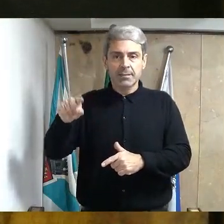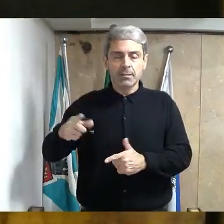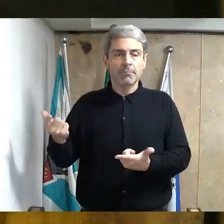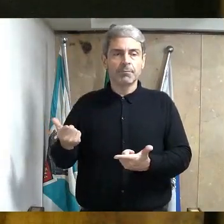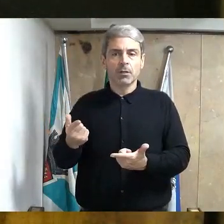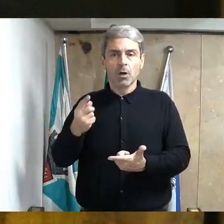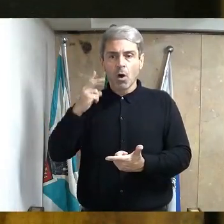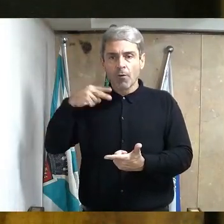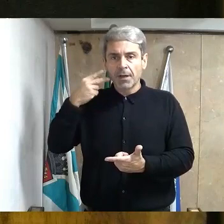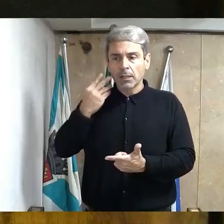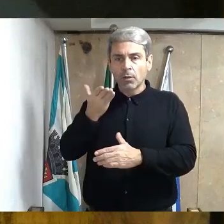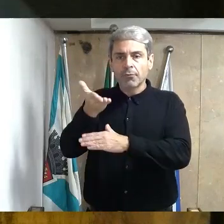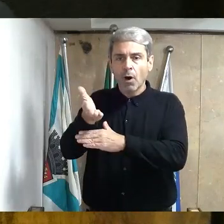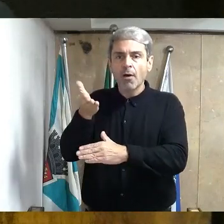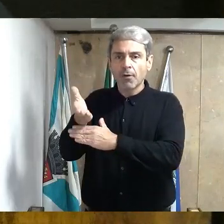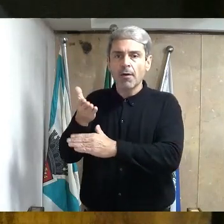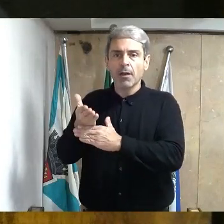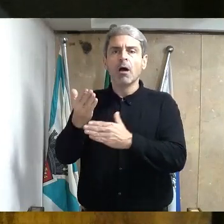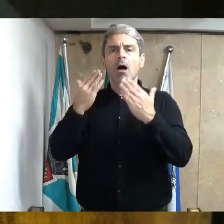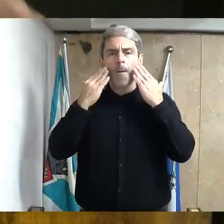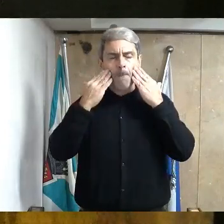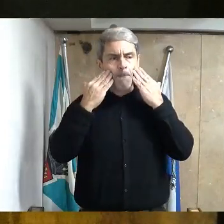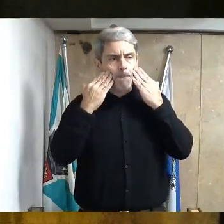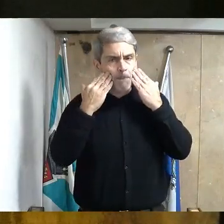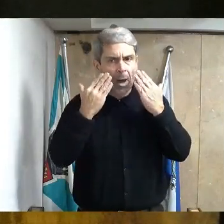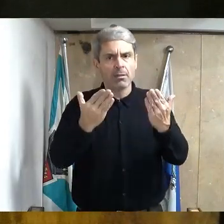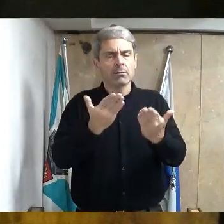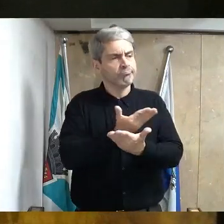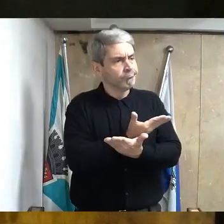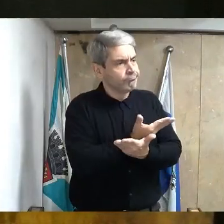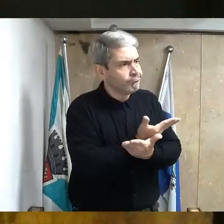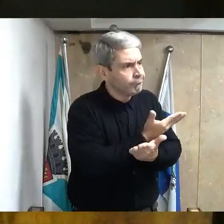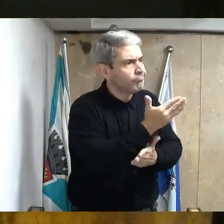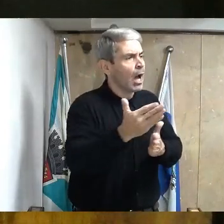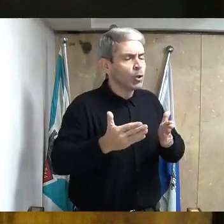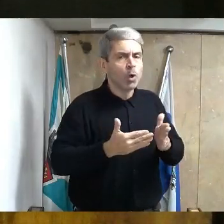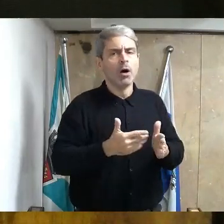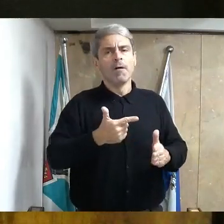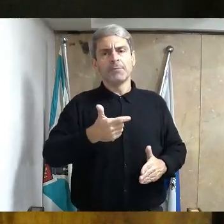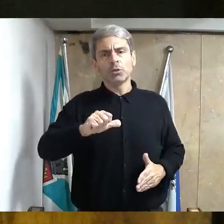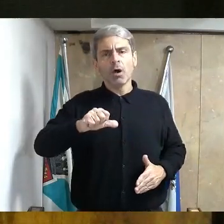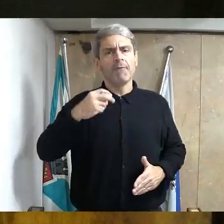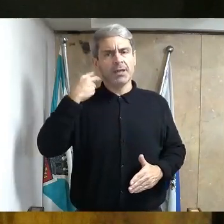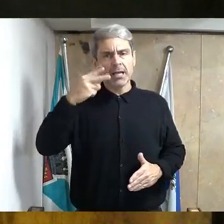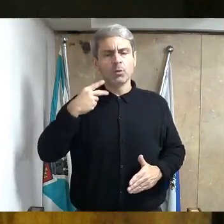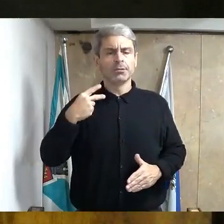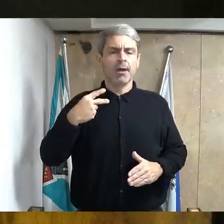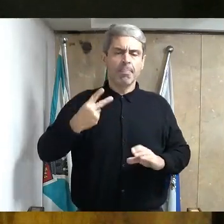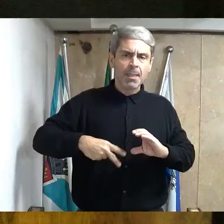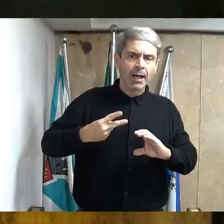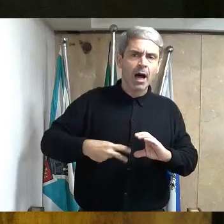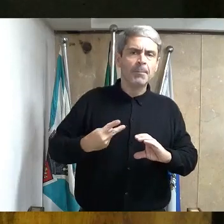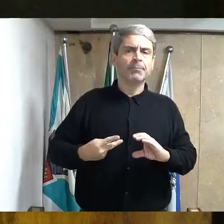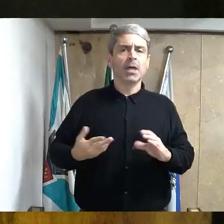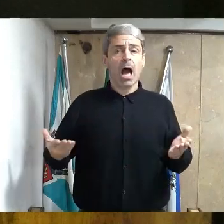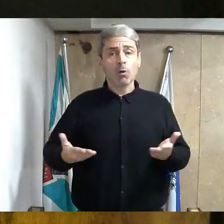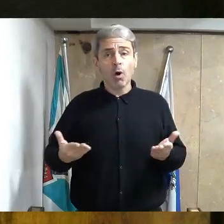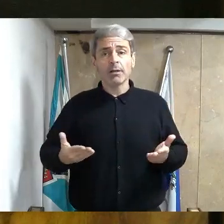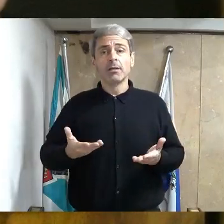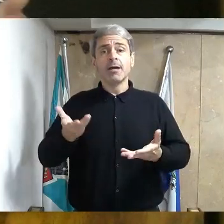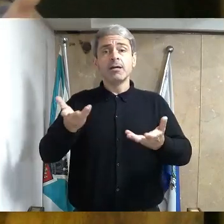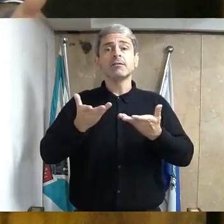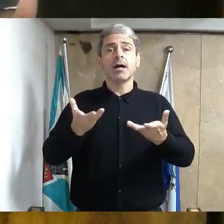nos representava, senhor presidente. Estavam representando os 29 vereadores. Agora a gente quer